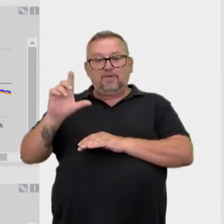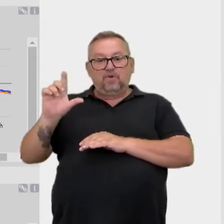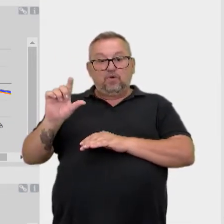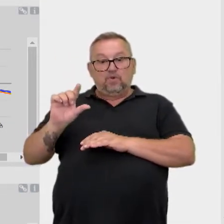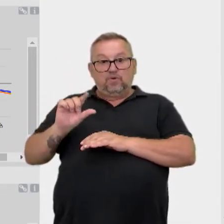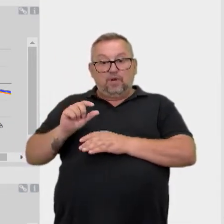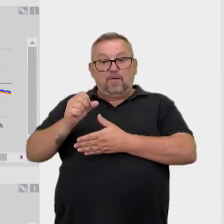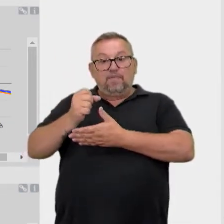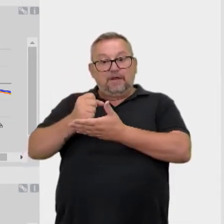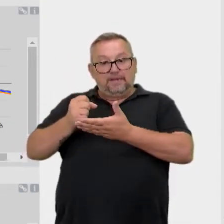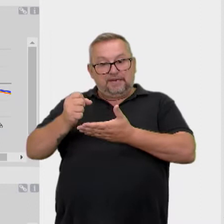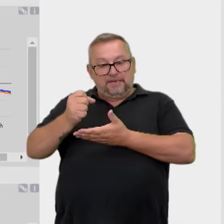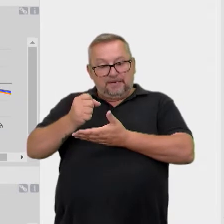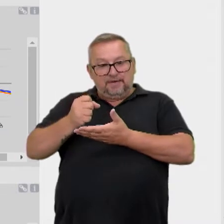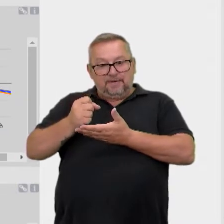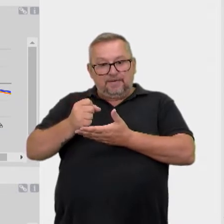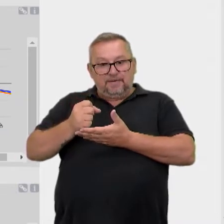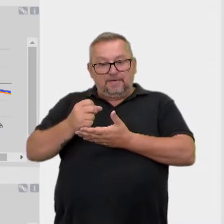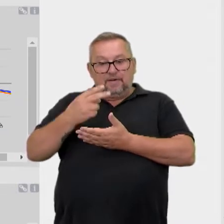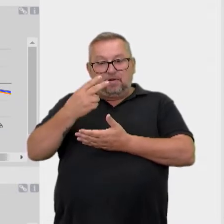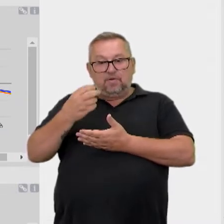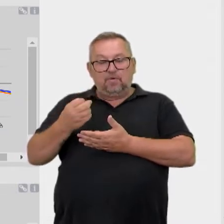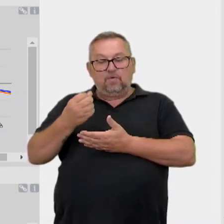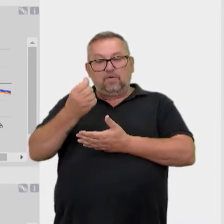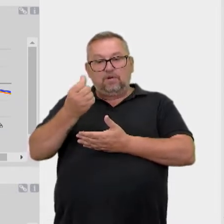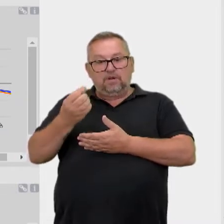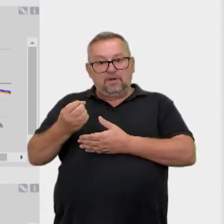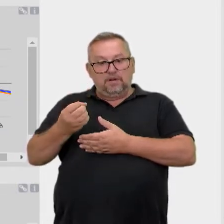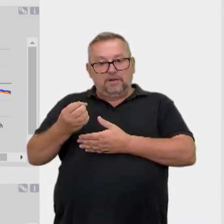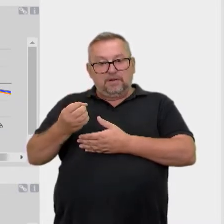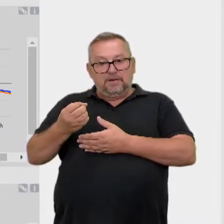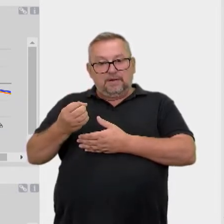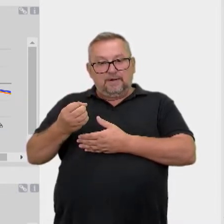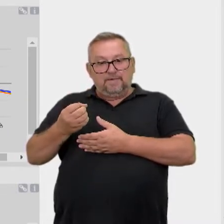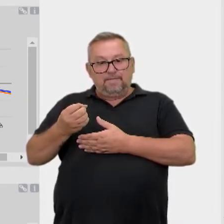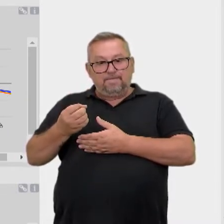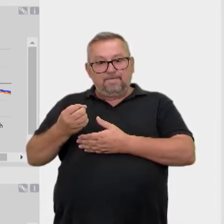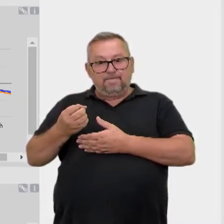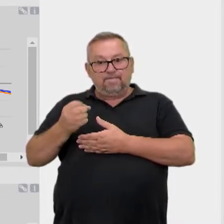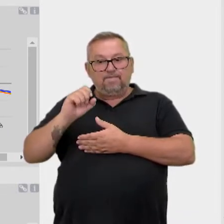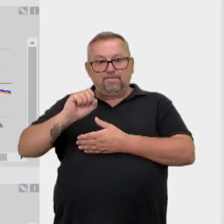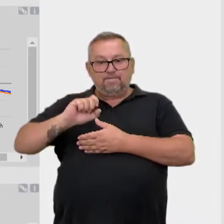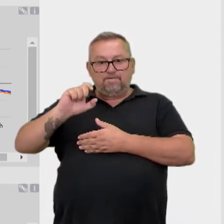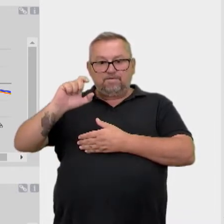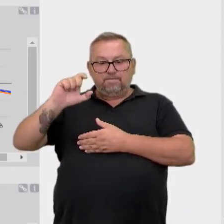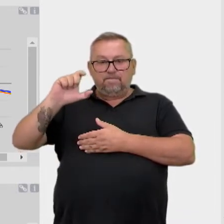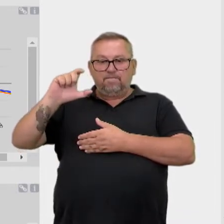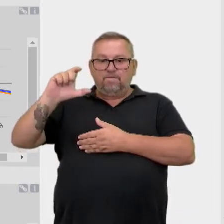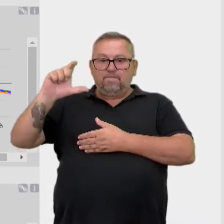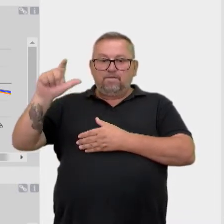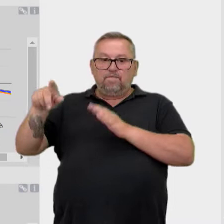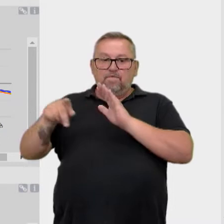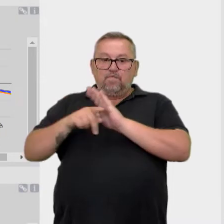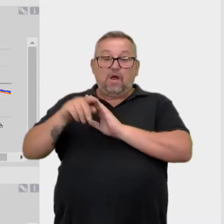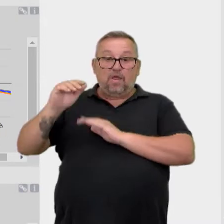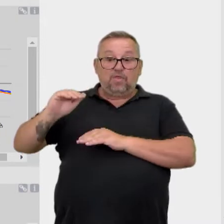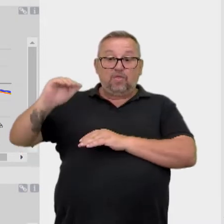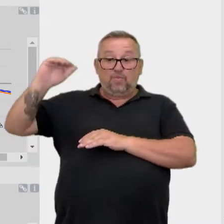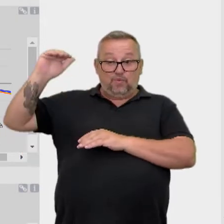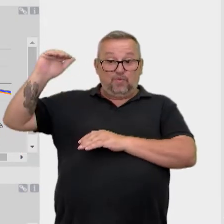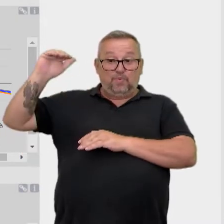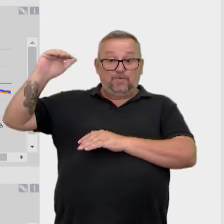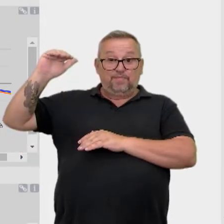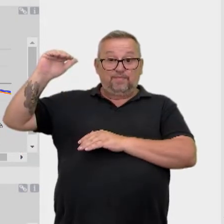sua base, tá, em 2060, vai aumentar e muito a parte dos adultos, né, que